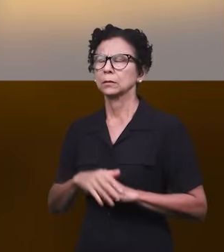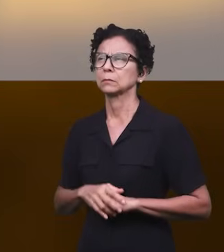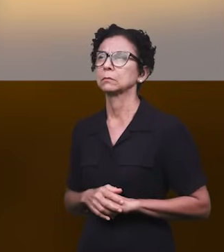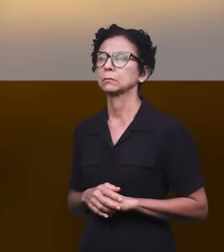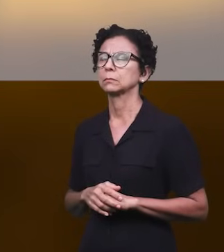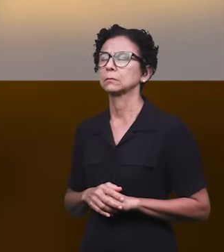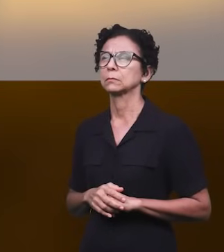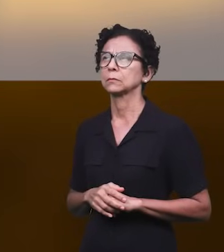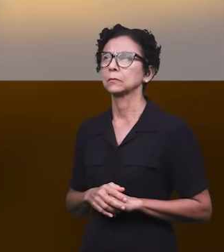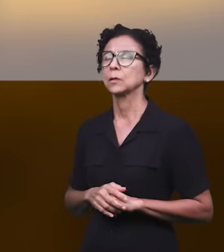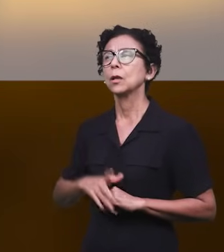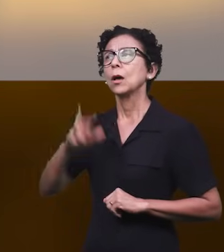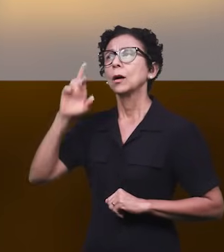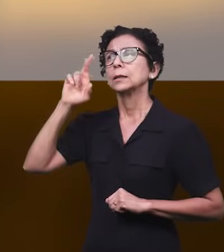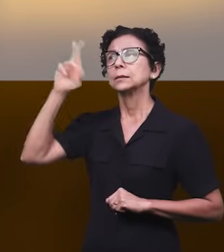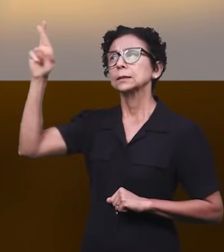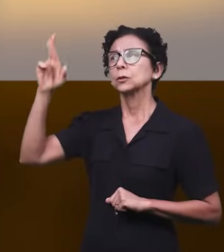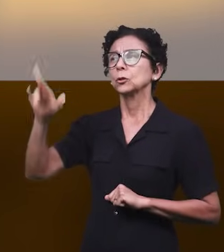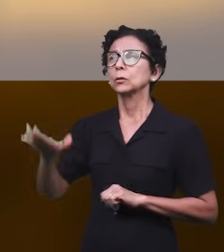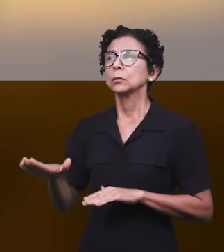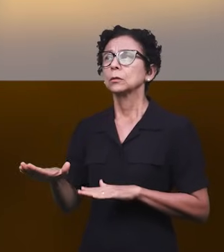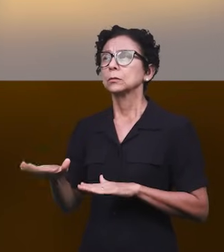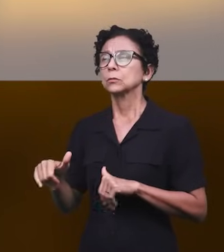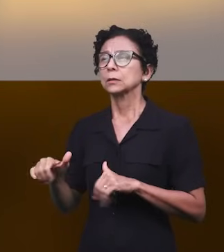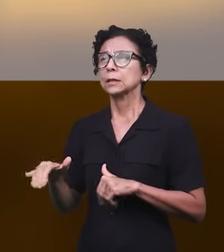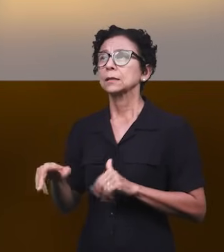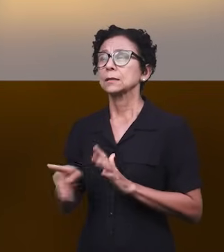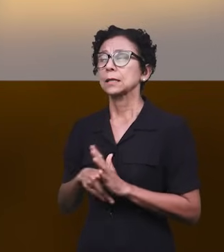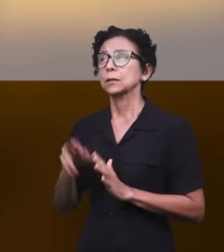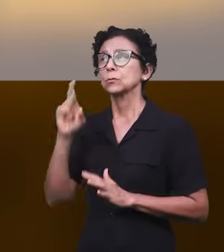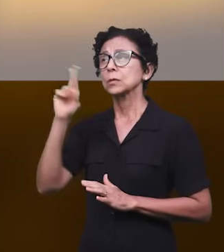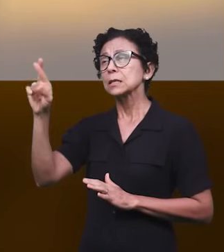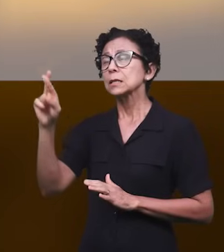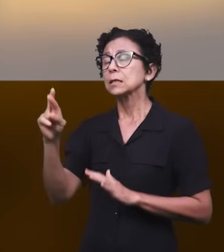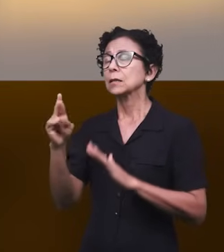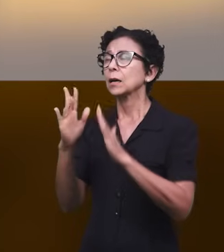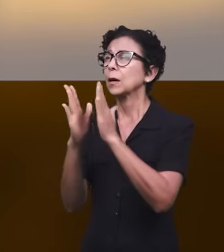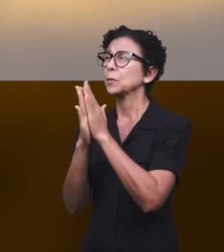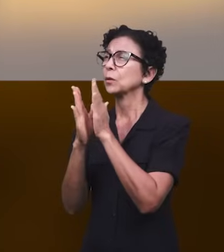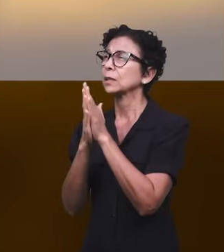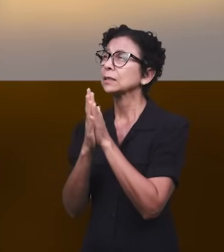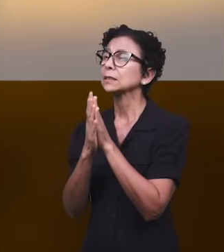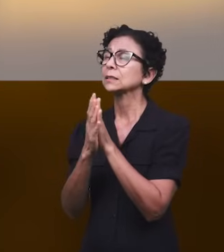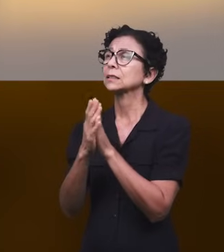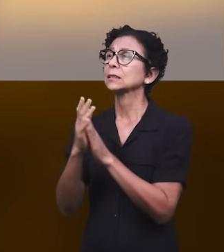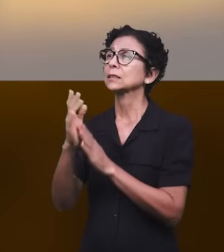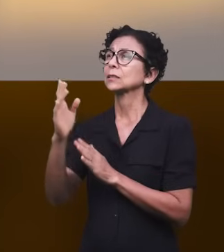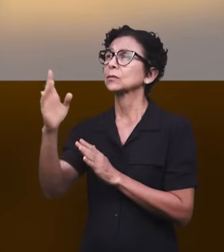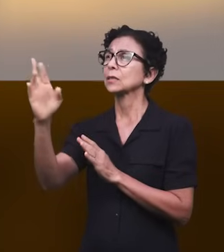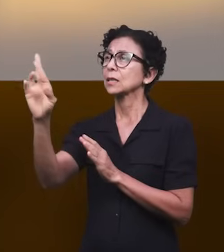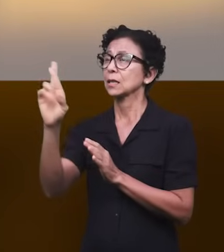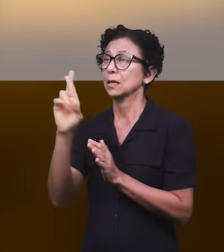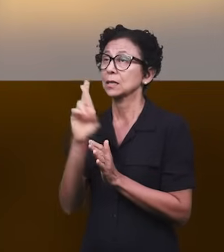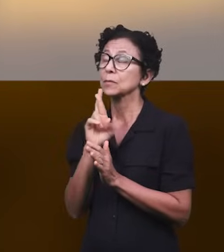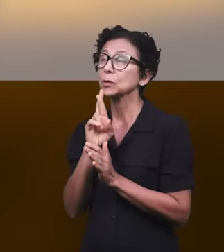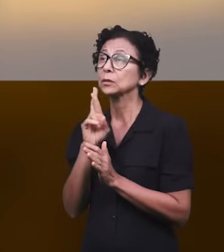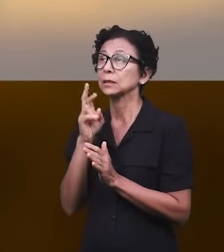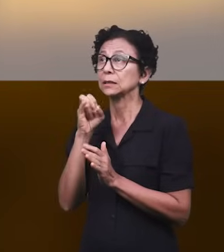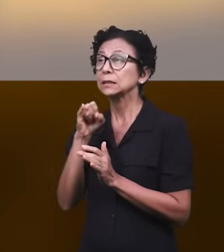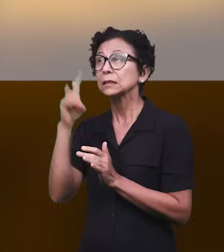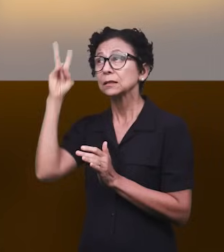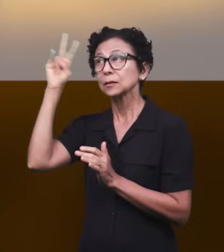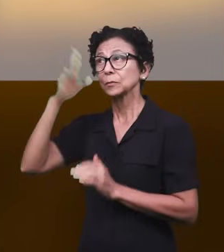exércitos, se benignamente atenderes para a aflição da tua serva, e de mim te lembrares, e da tua serva te